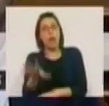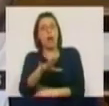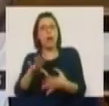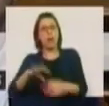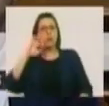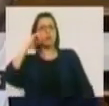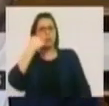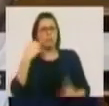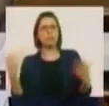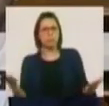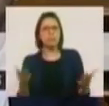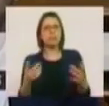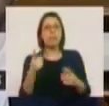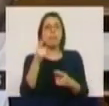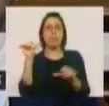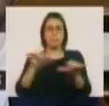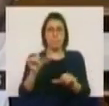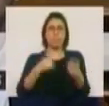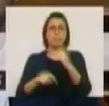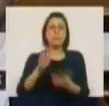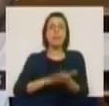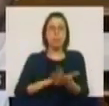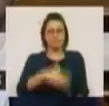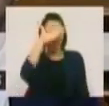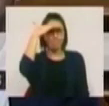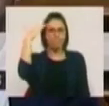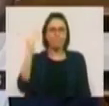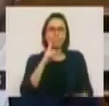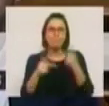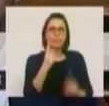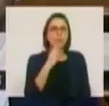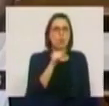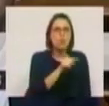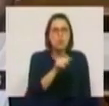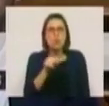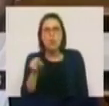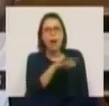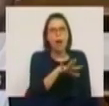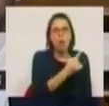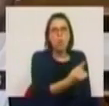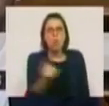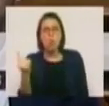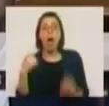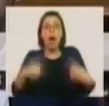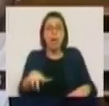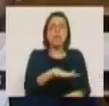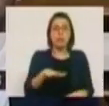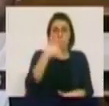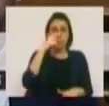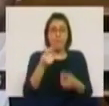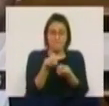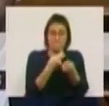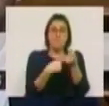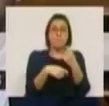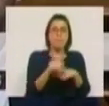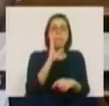de lesados em que a má venda é muito difícil de provar e tem que ser uma análise caso a caso. E também há casos de lesados em que a venda foi